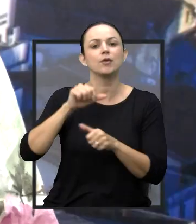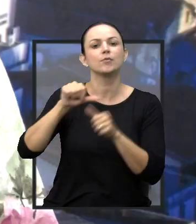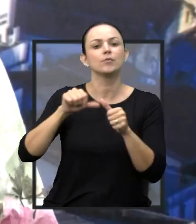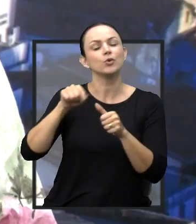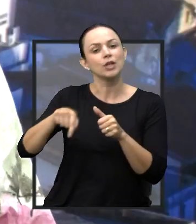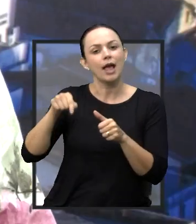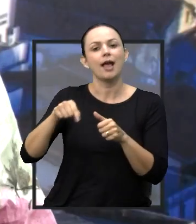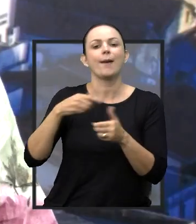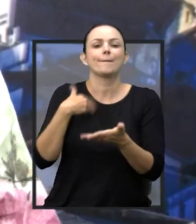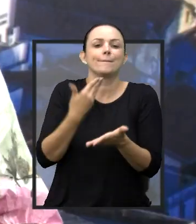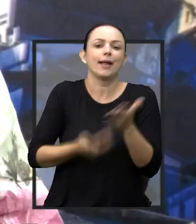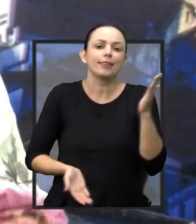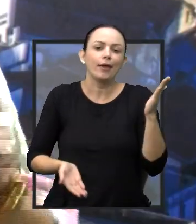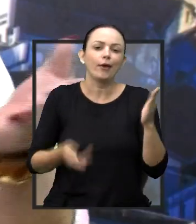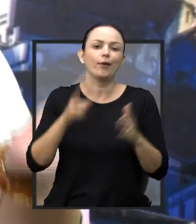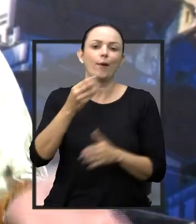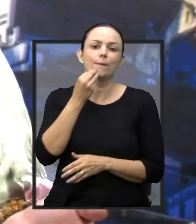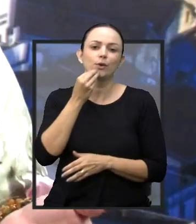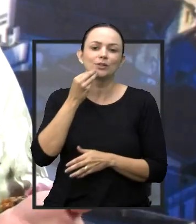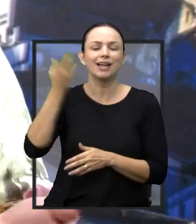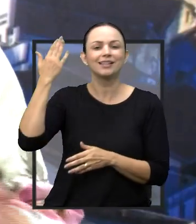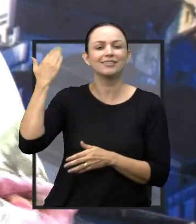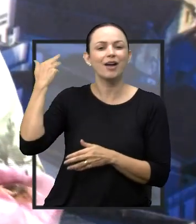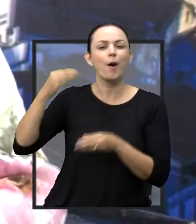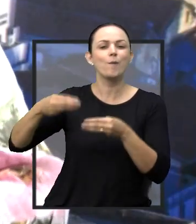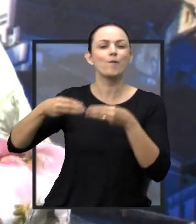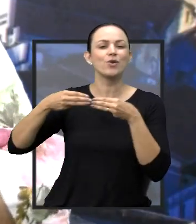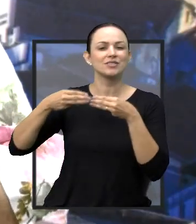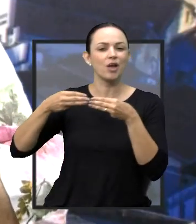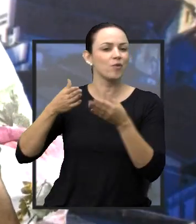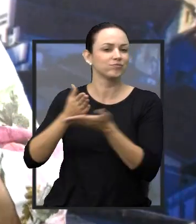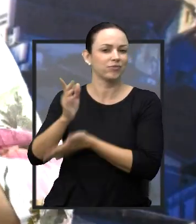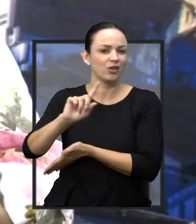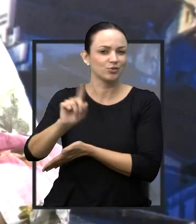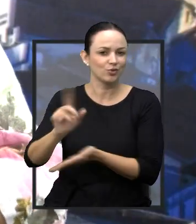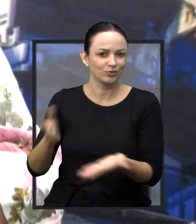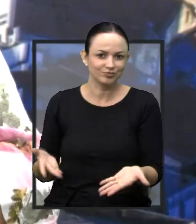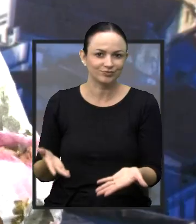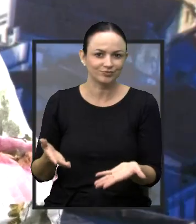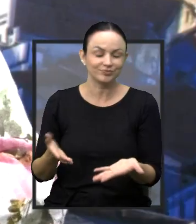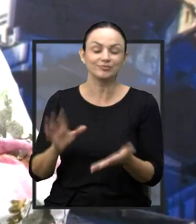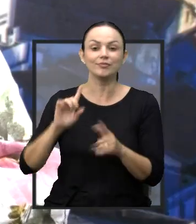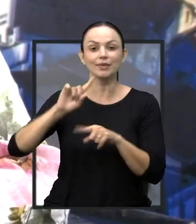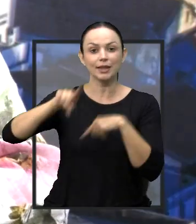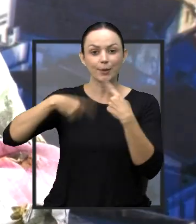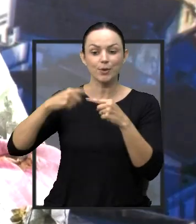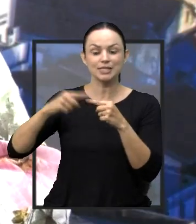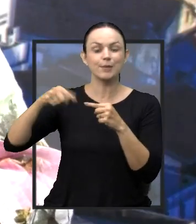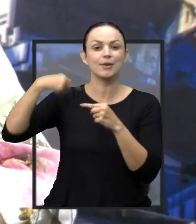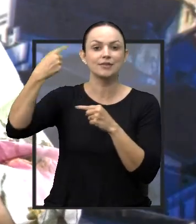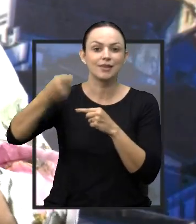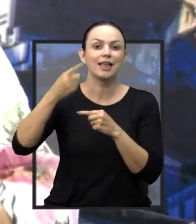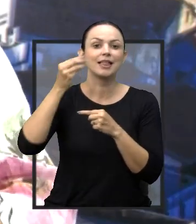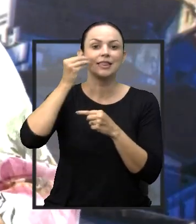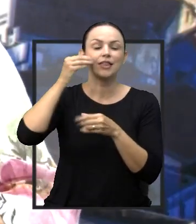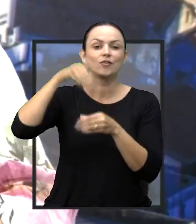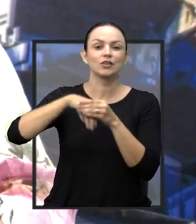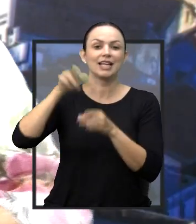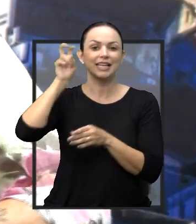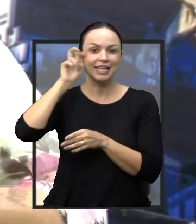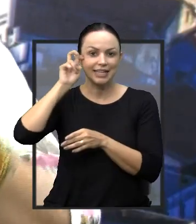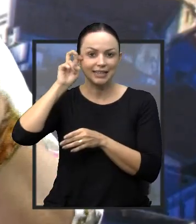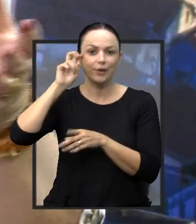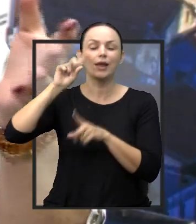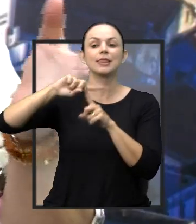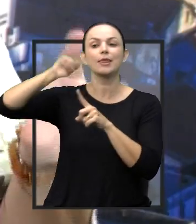aqui nesta casa de passar a moção, mas na semana seguinte nós tentamos votar numa quinta-feira, no